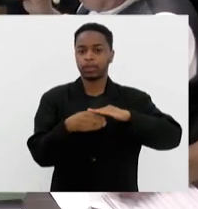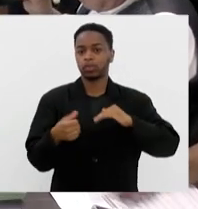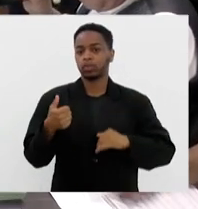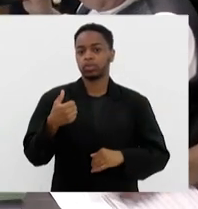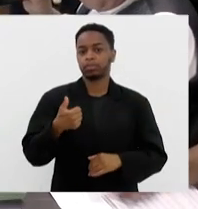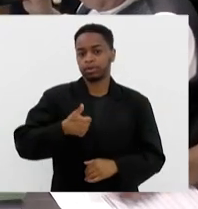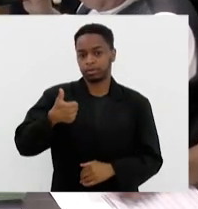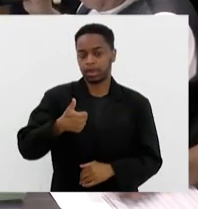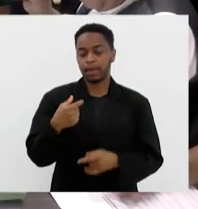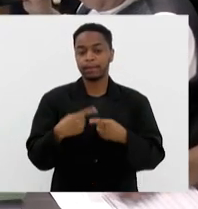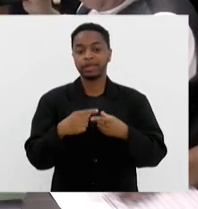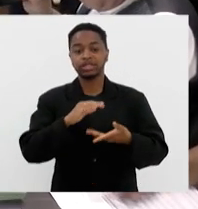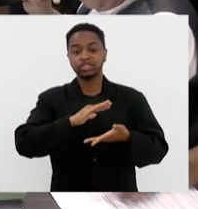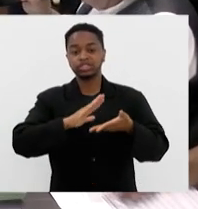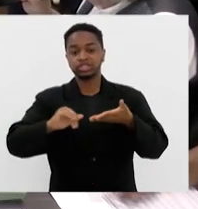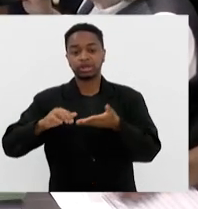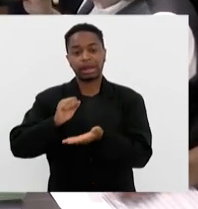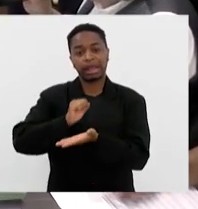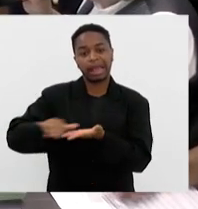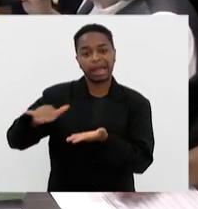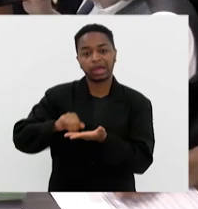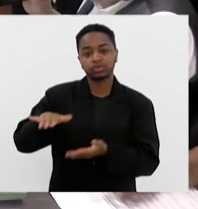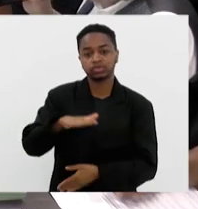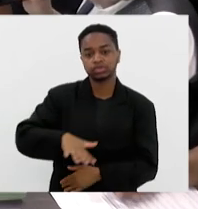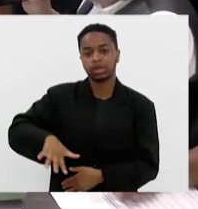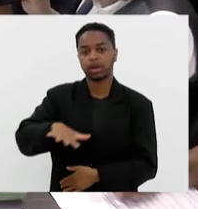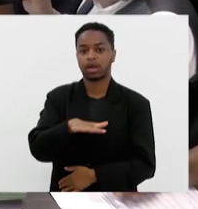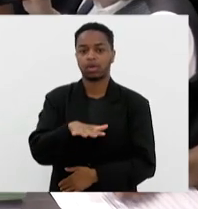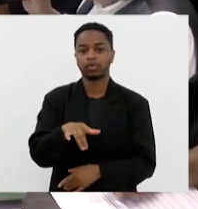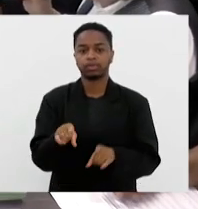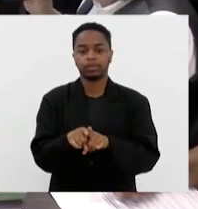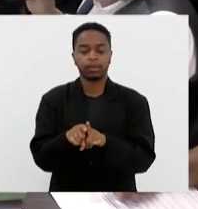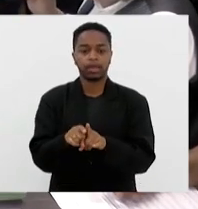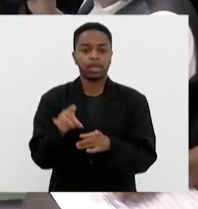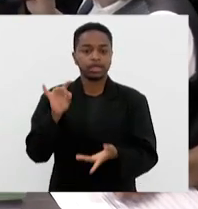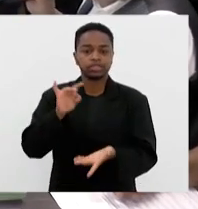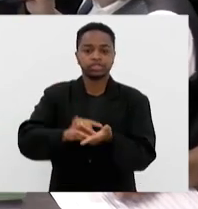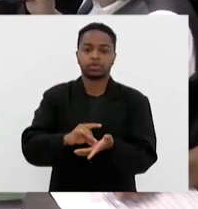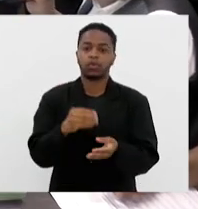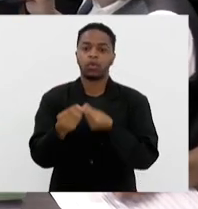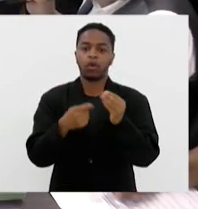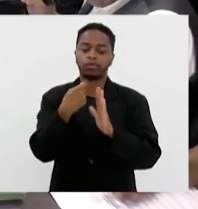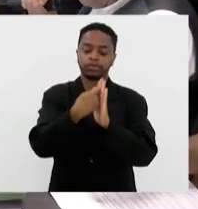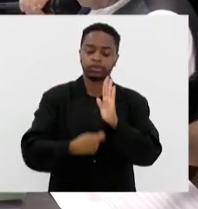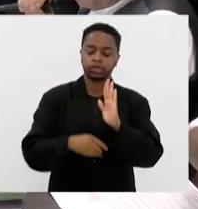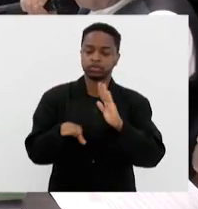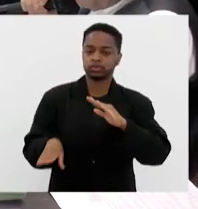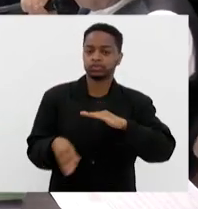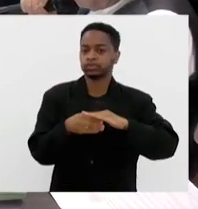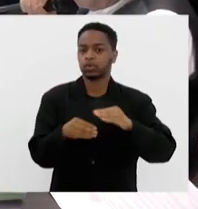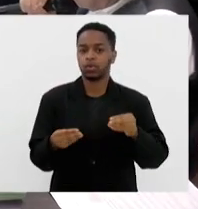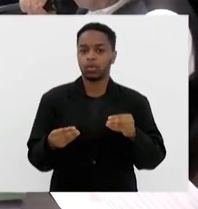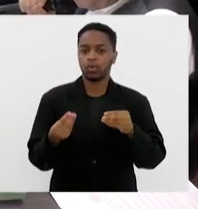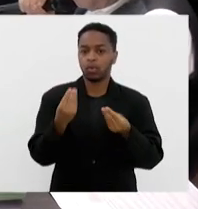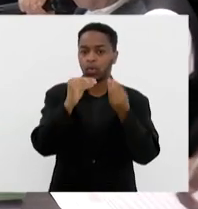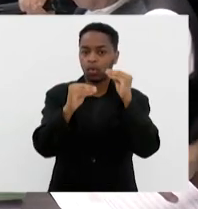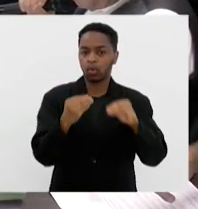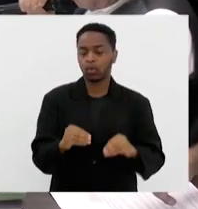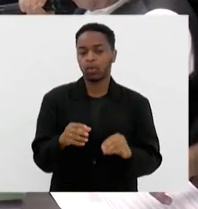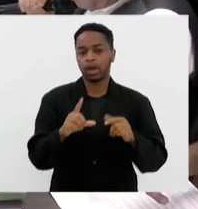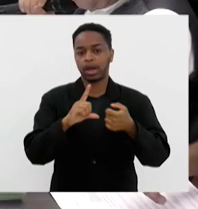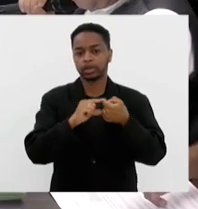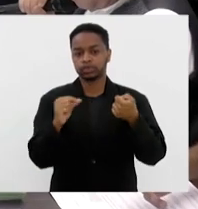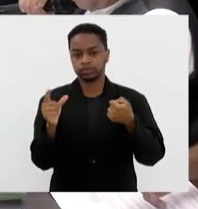ela tira a despesa genérica, a forma original que foi colocada no texto do autor, despesa genérica do artigo